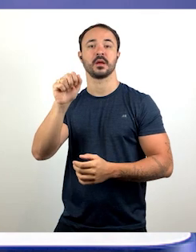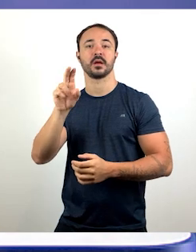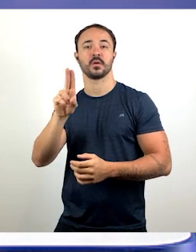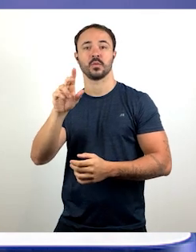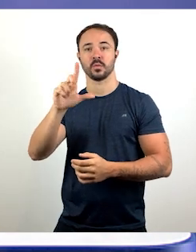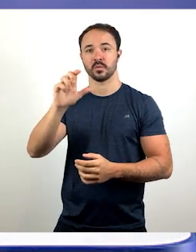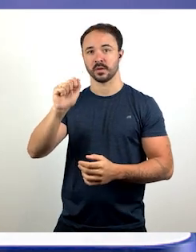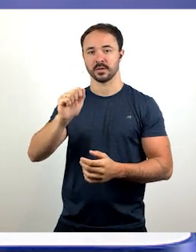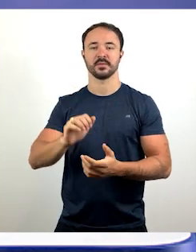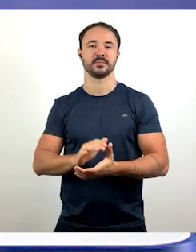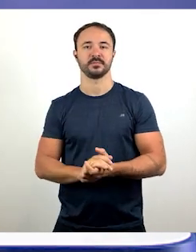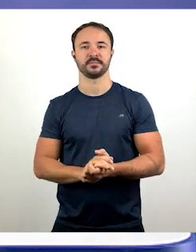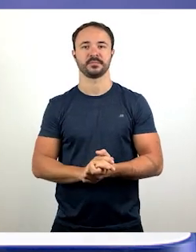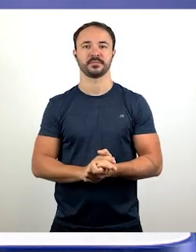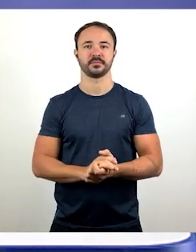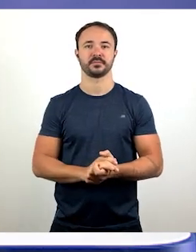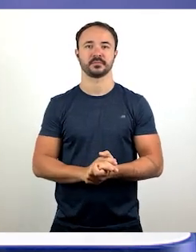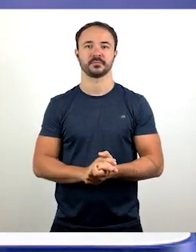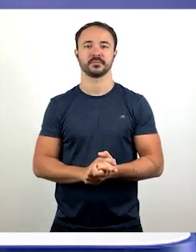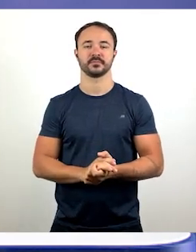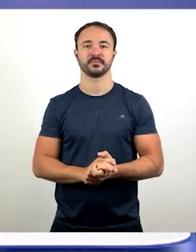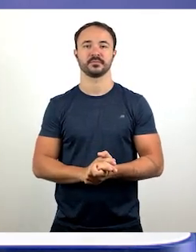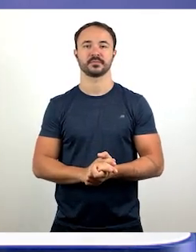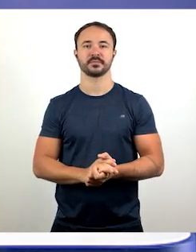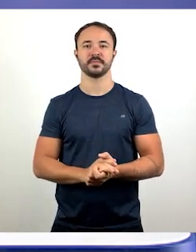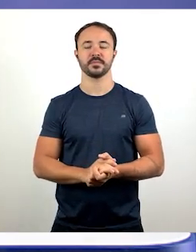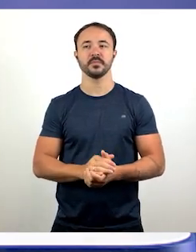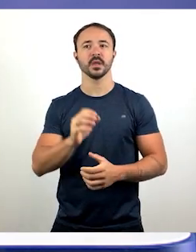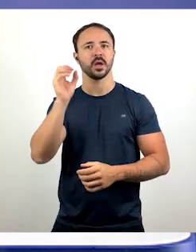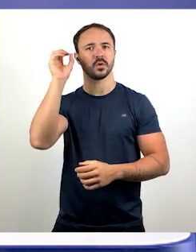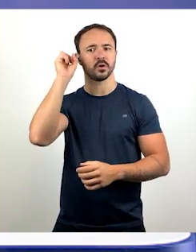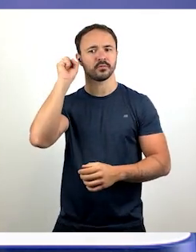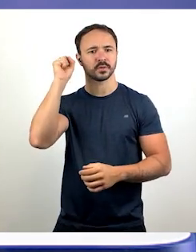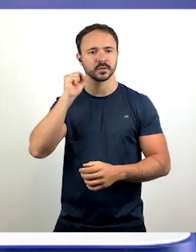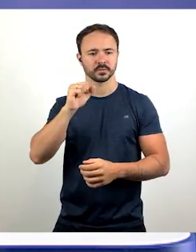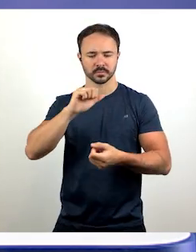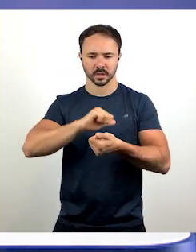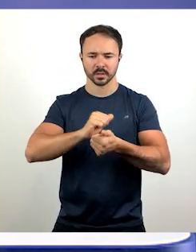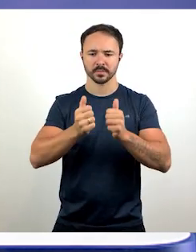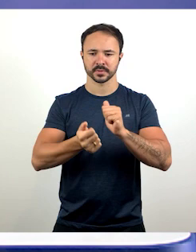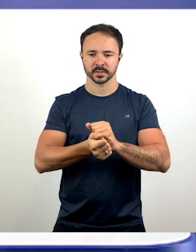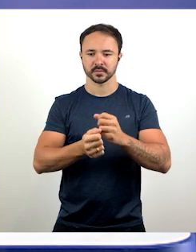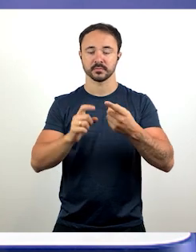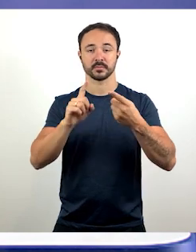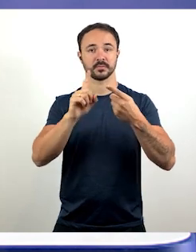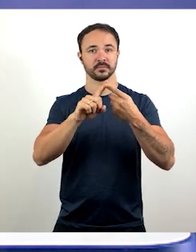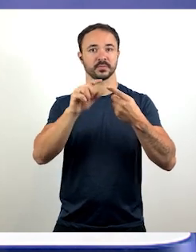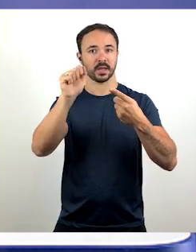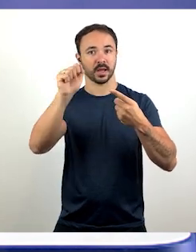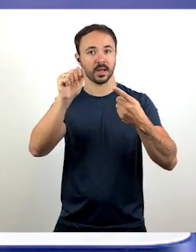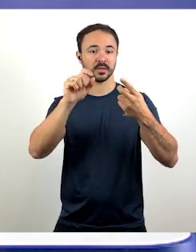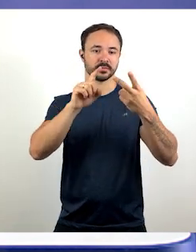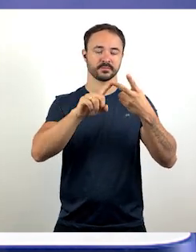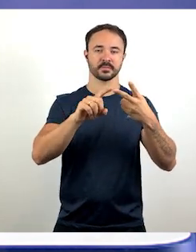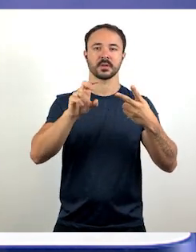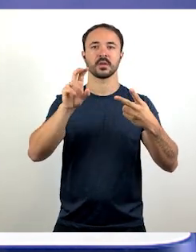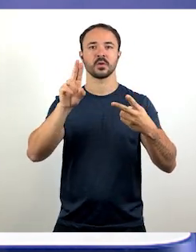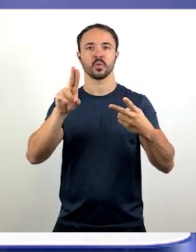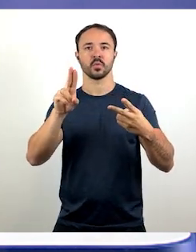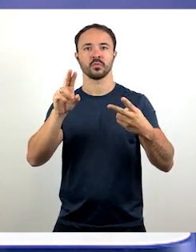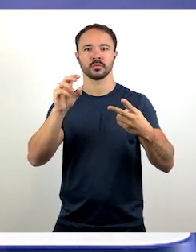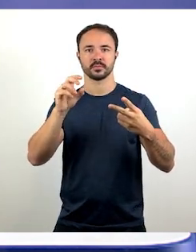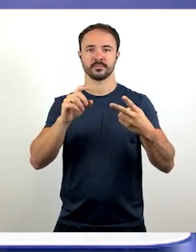aula? Bom, o A é um ponto e um arrastado. O U, 2 pontos